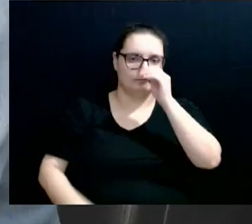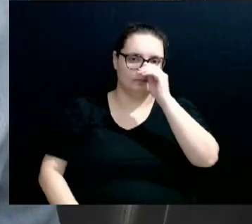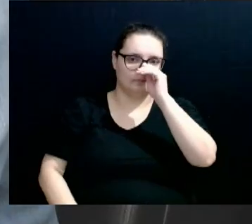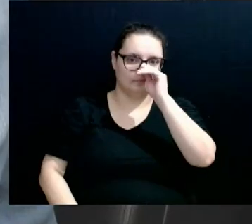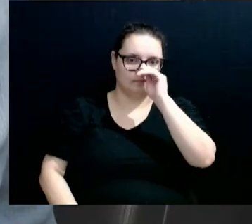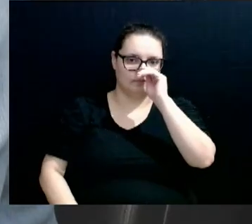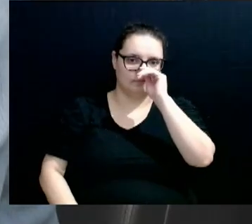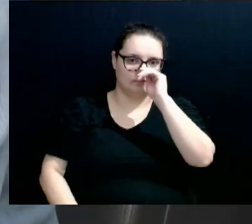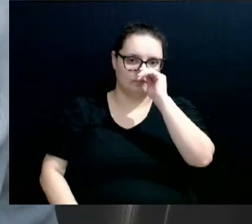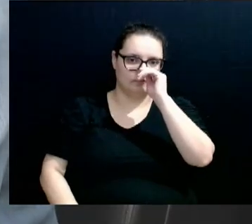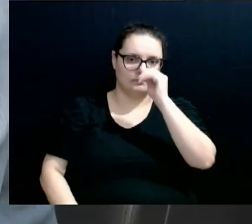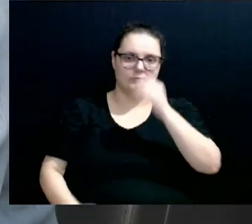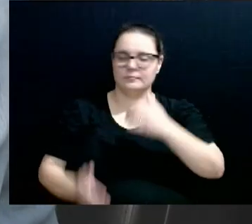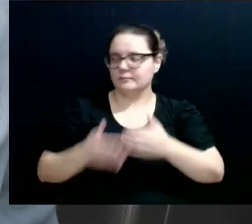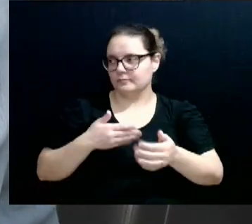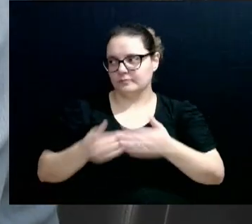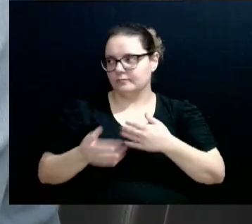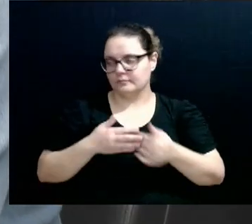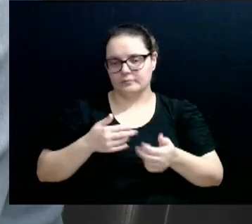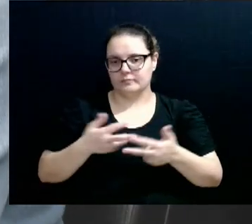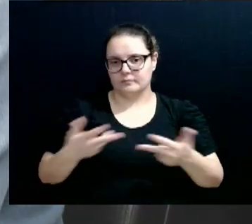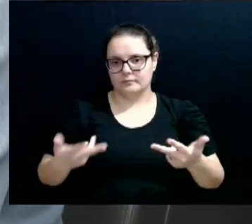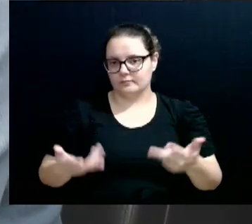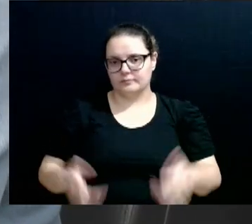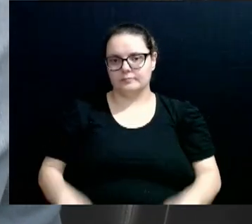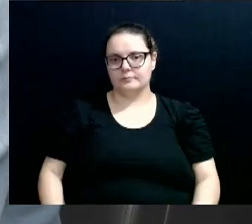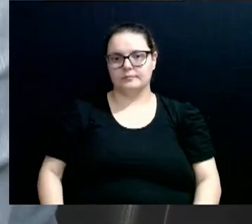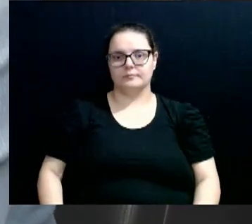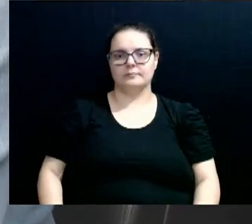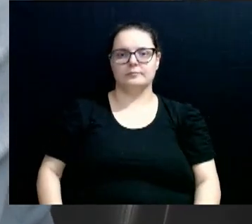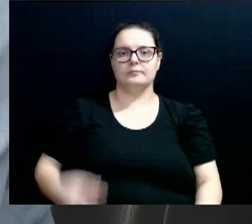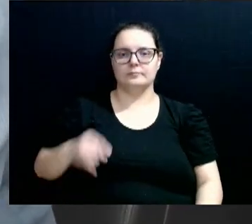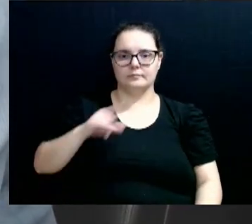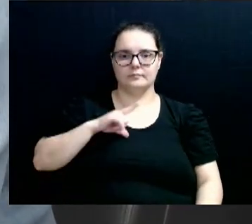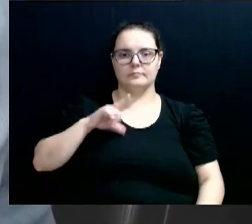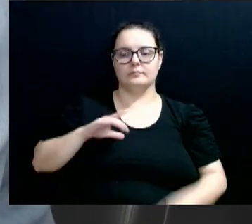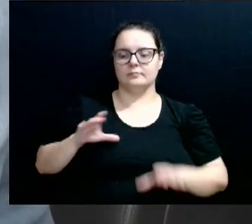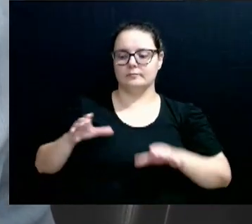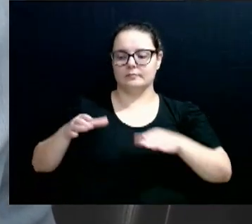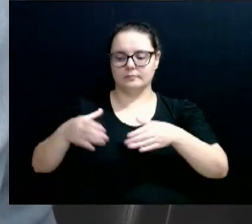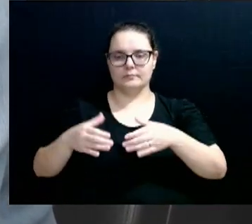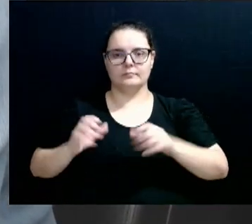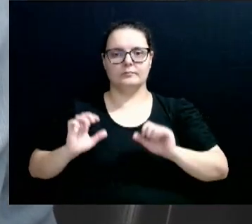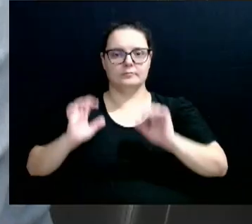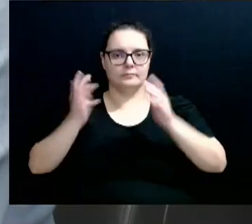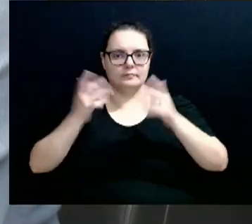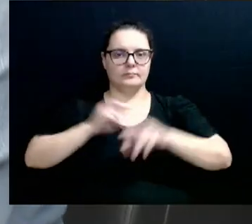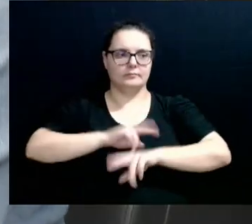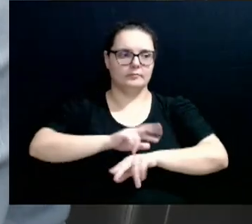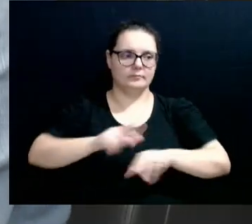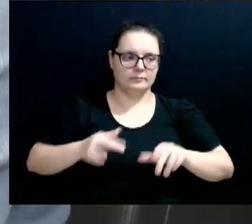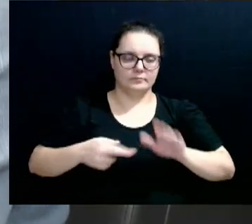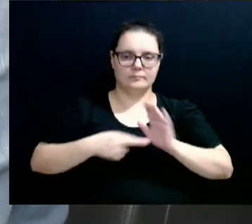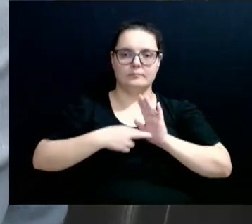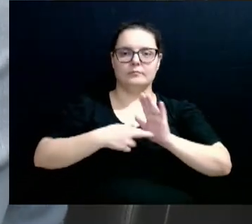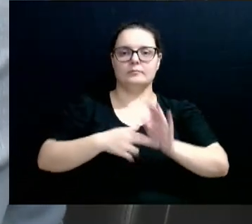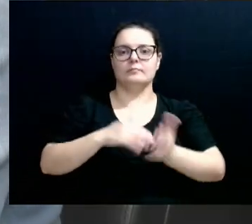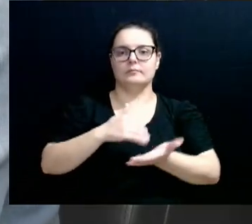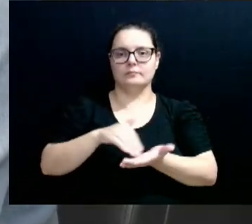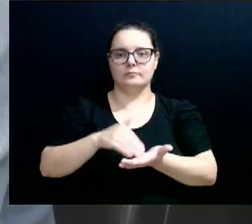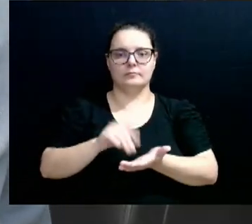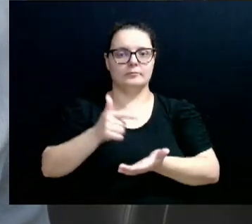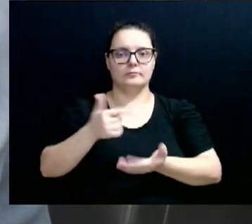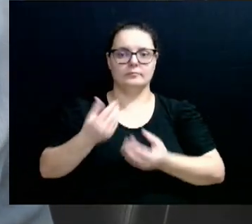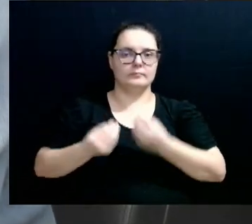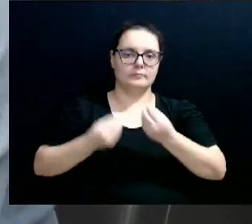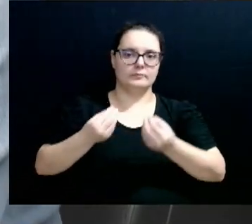para qualquer situação, né? Então, se a gente tem um conjunto de eventos, precisa representar a secretaria, não tem como o secretário estar em 2